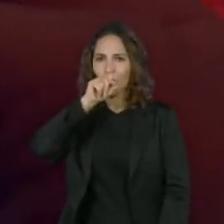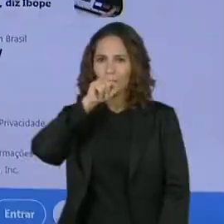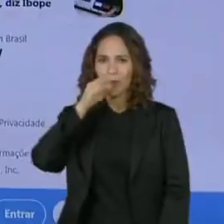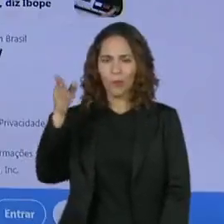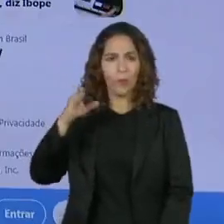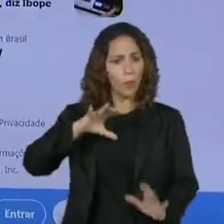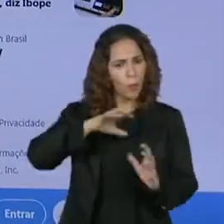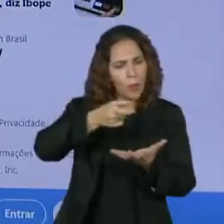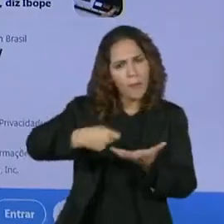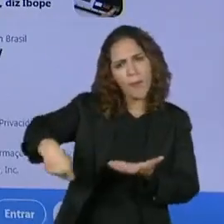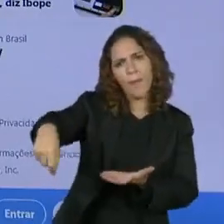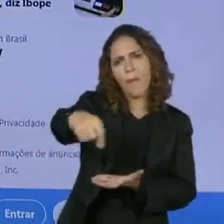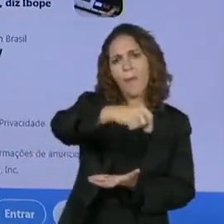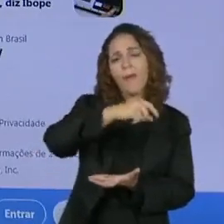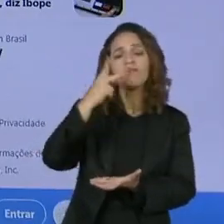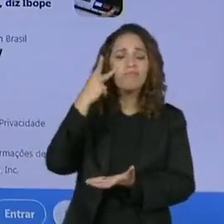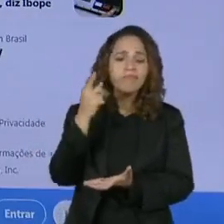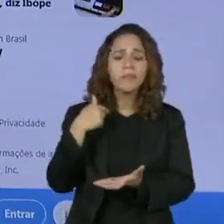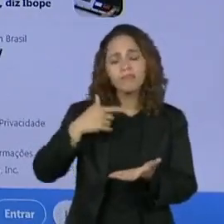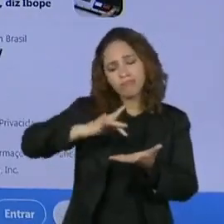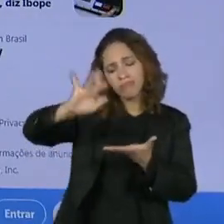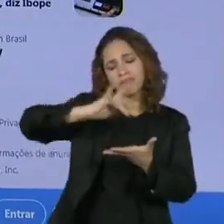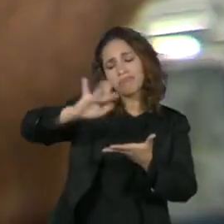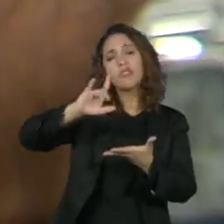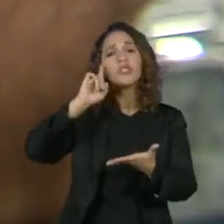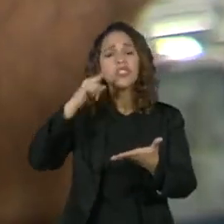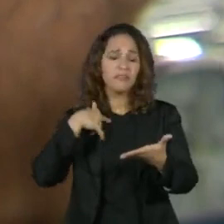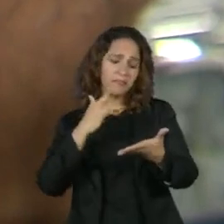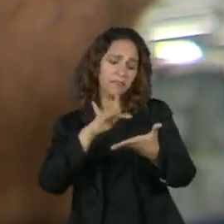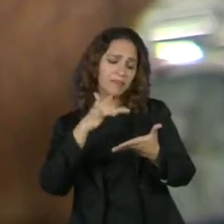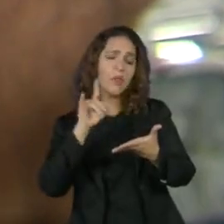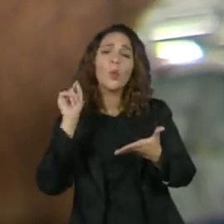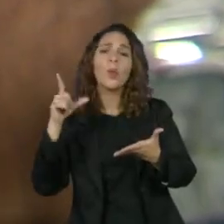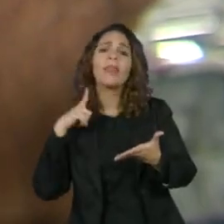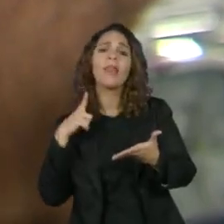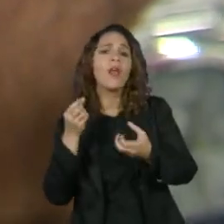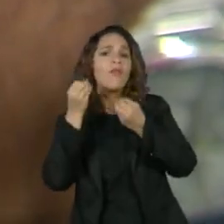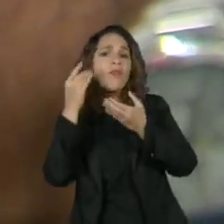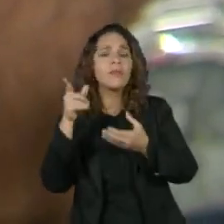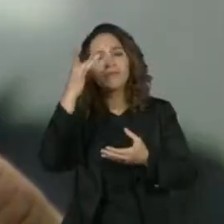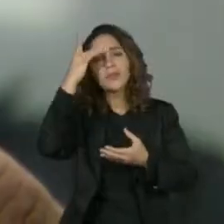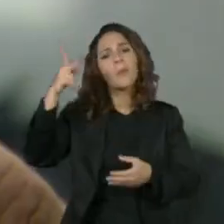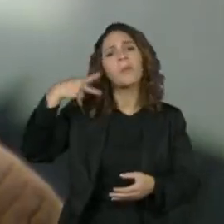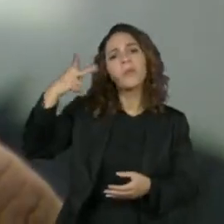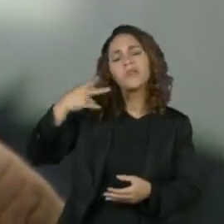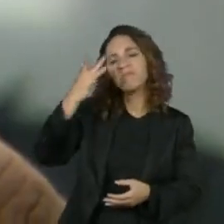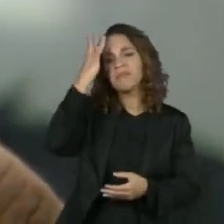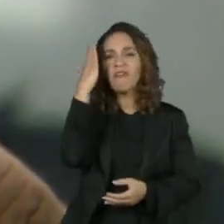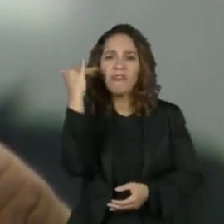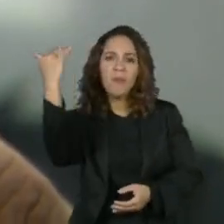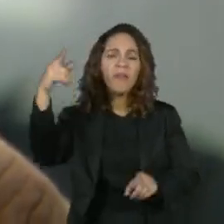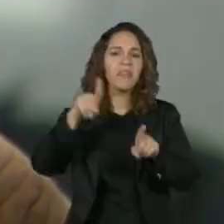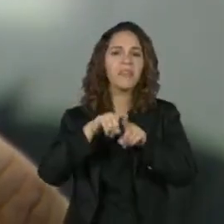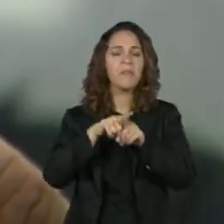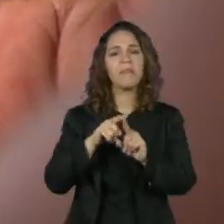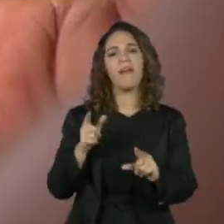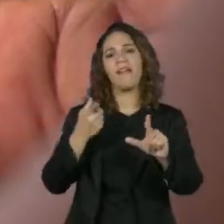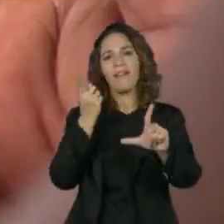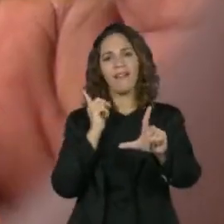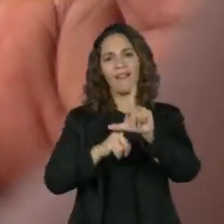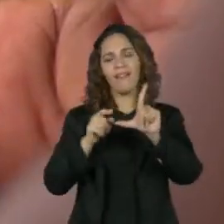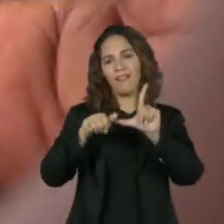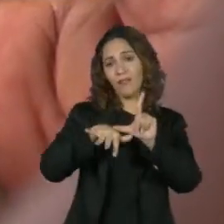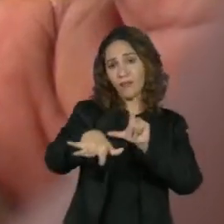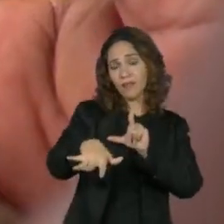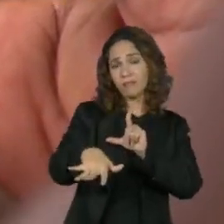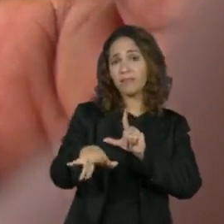plataforma no mundo gente que visita o Twitter todos os dias para dar uma espiada em mensagens de políticos gente famosa e influenciadores